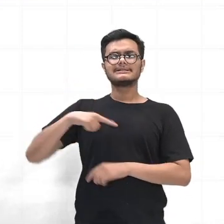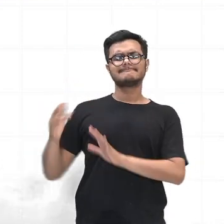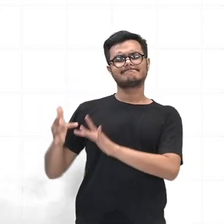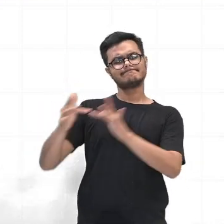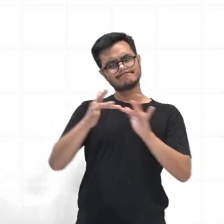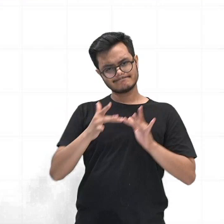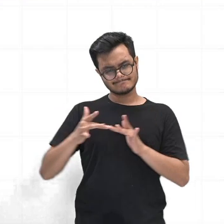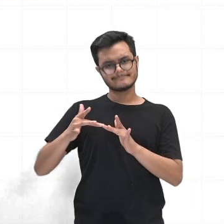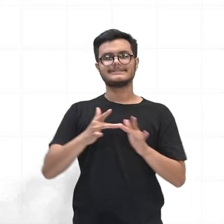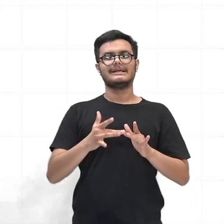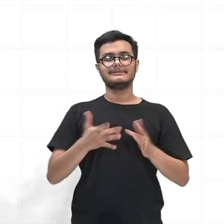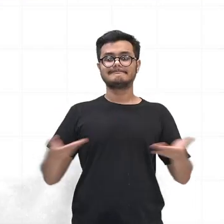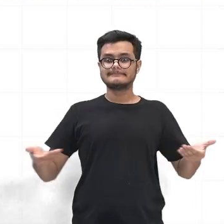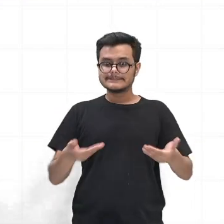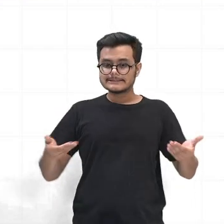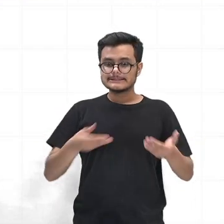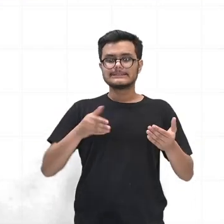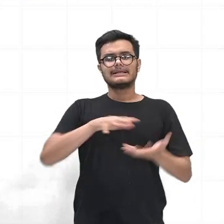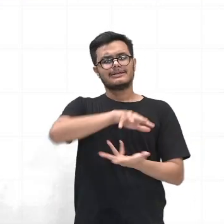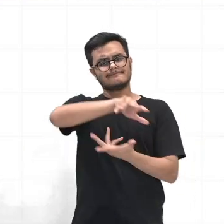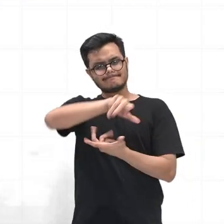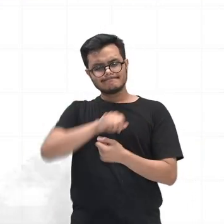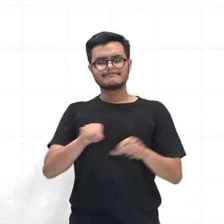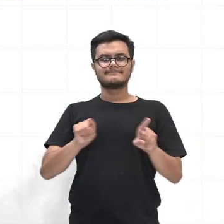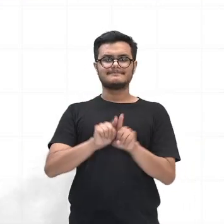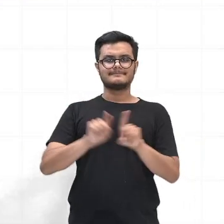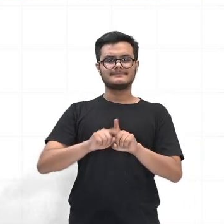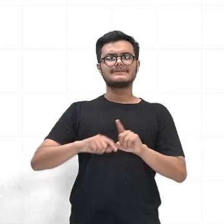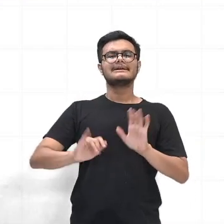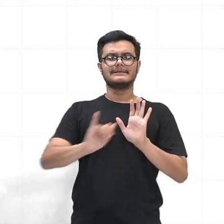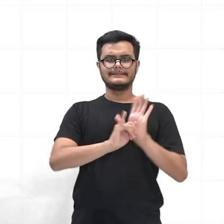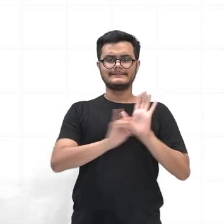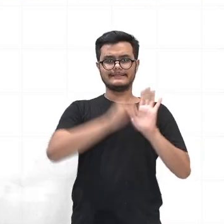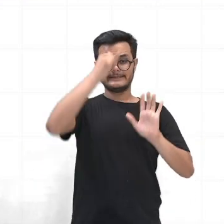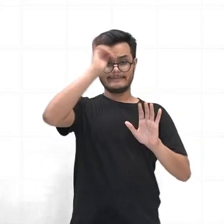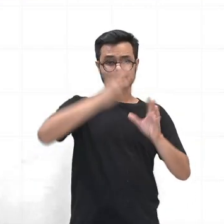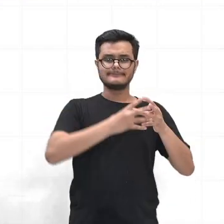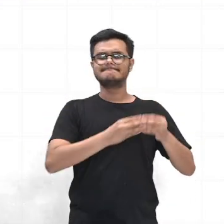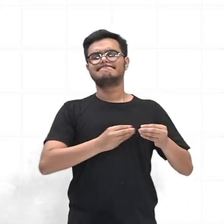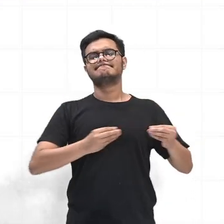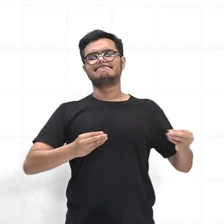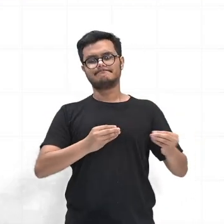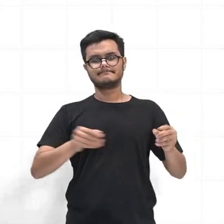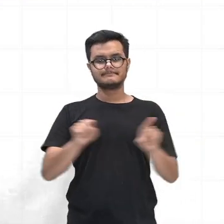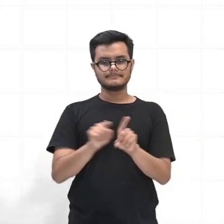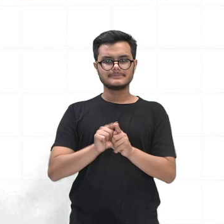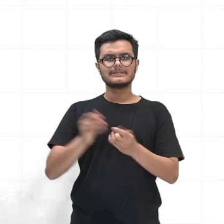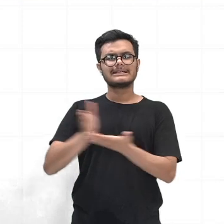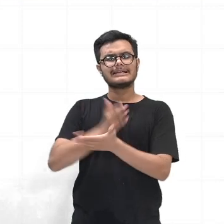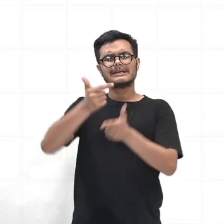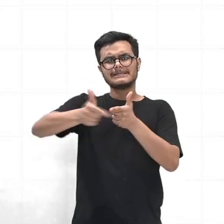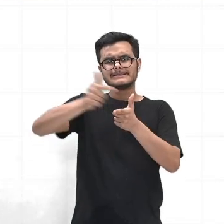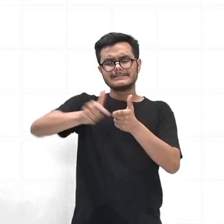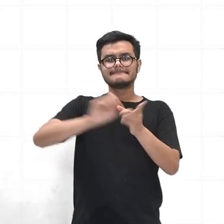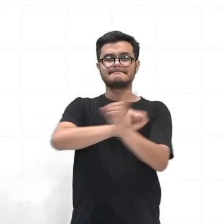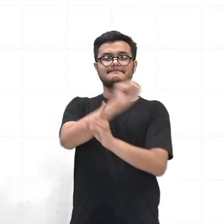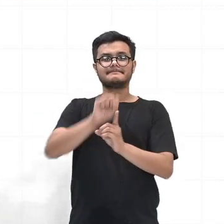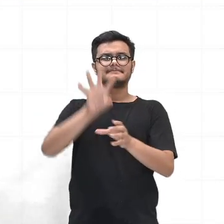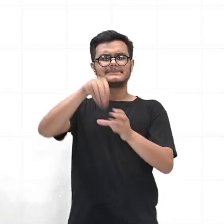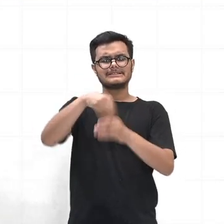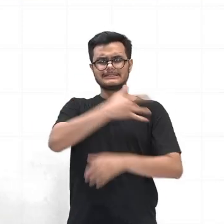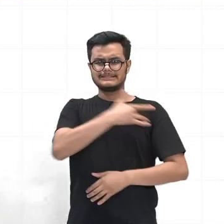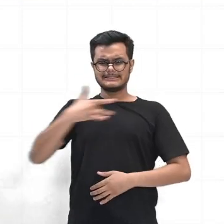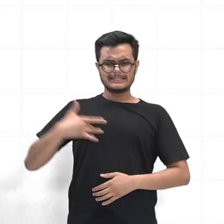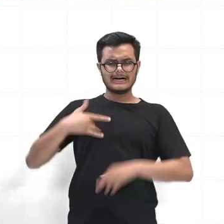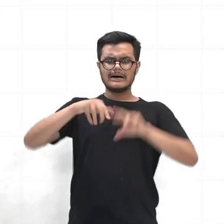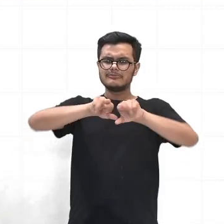mundo externo, buscando preservar a sua identidade cultural e enfrentando questões contemporâneas, como saúde e